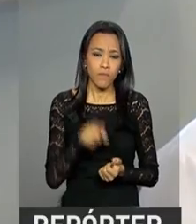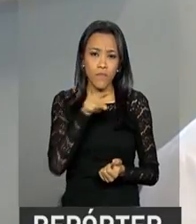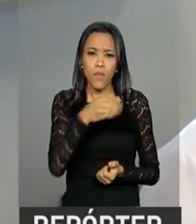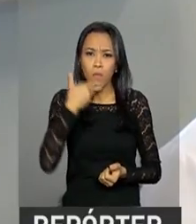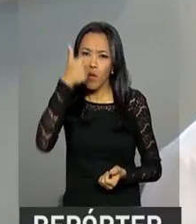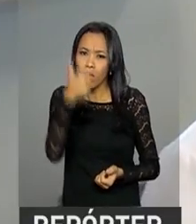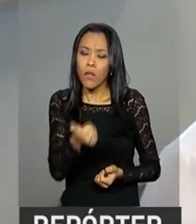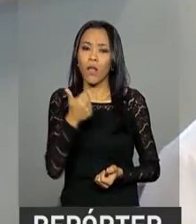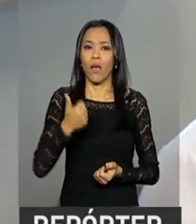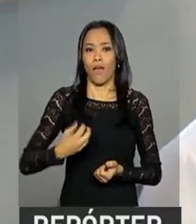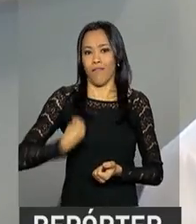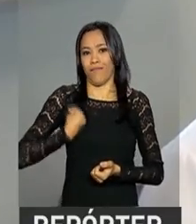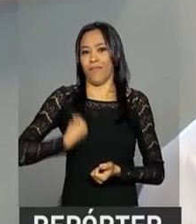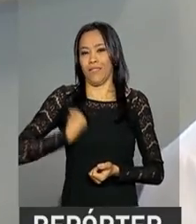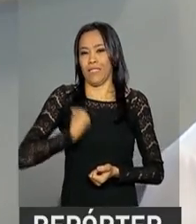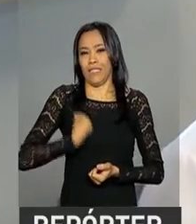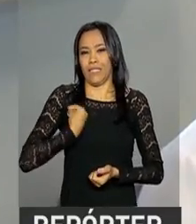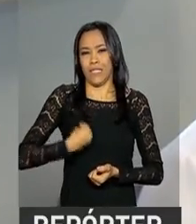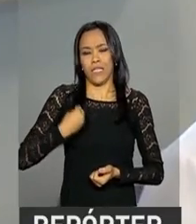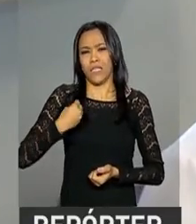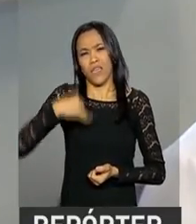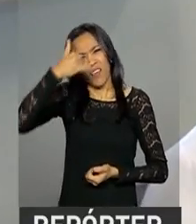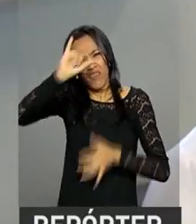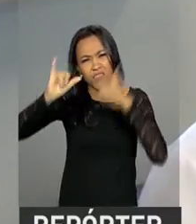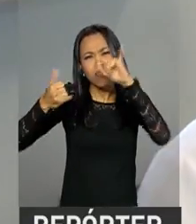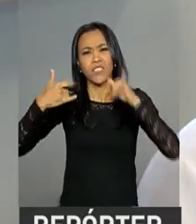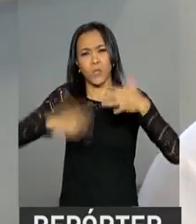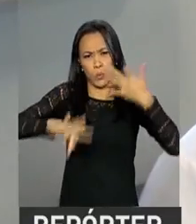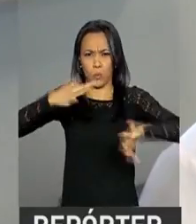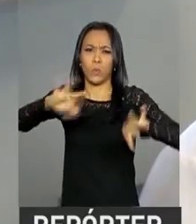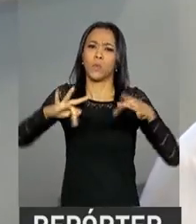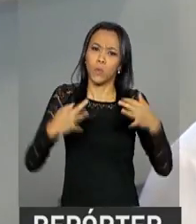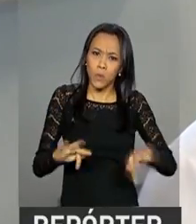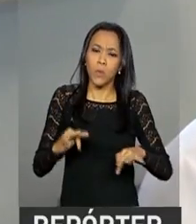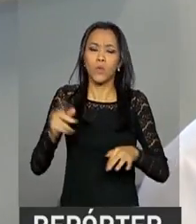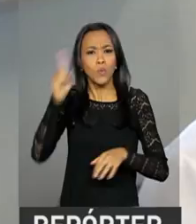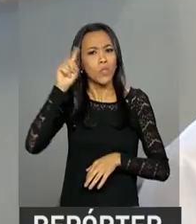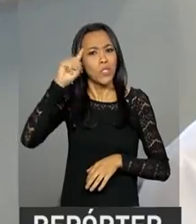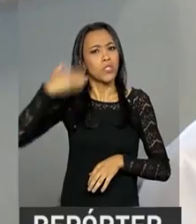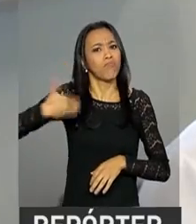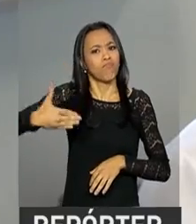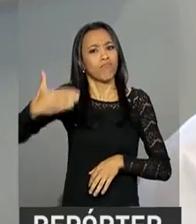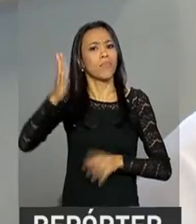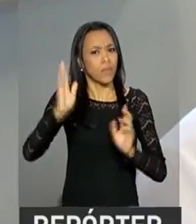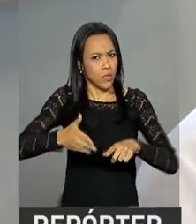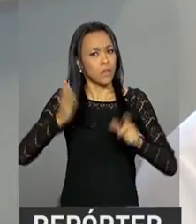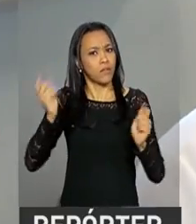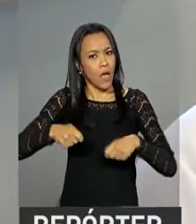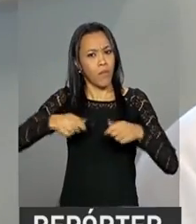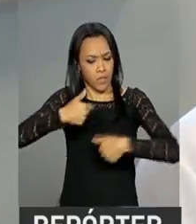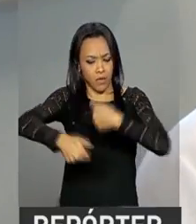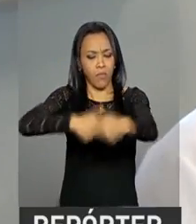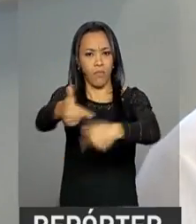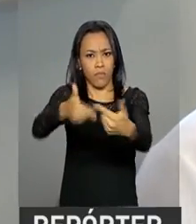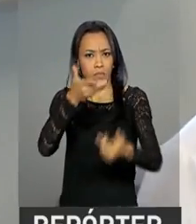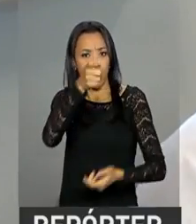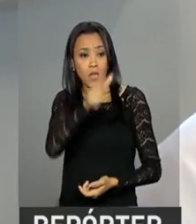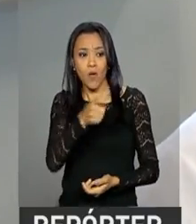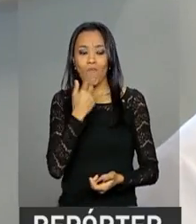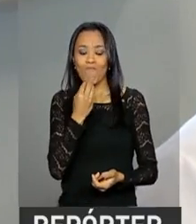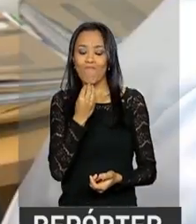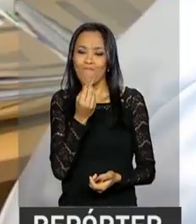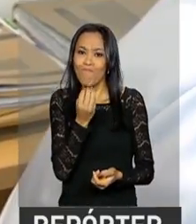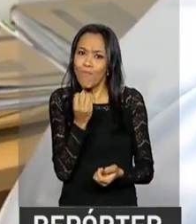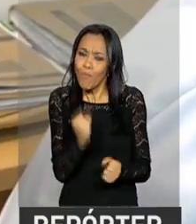eu melhorar a qualidade de vida daquela pessoa que fica sem dor e consegue consegue fazer suas atividades do dia a dia que estavam comprometidas eu consigo postergar uma cirurgia que não é